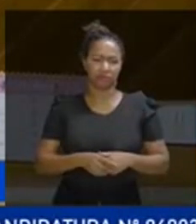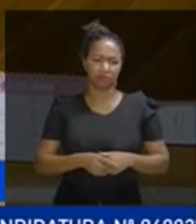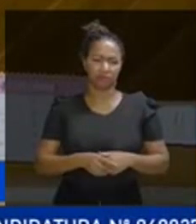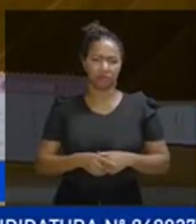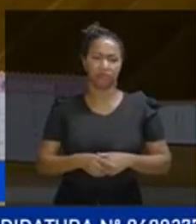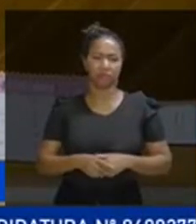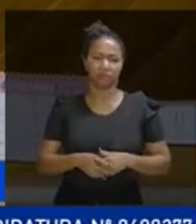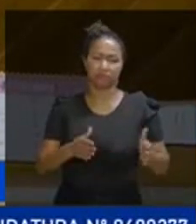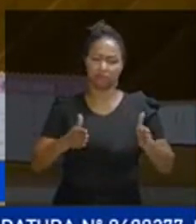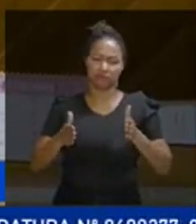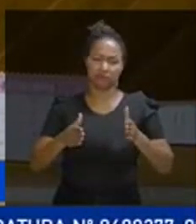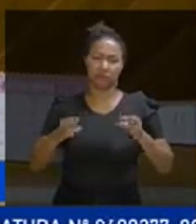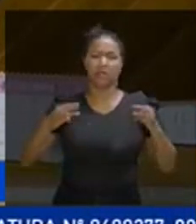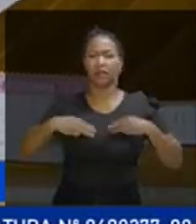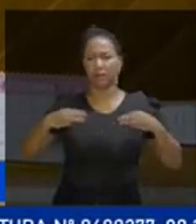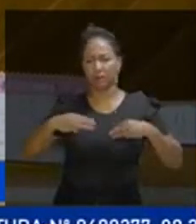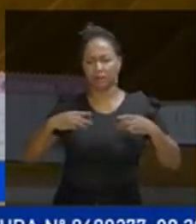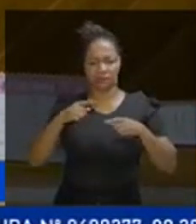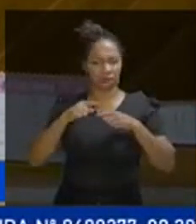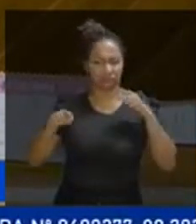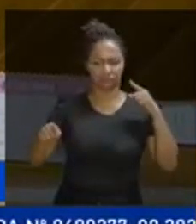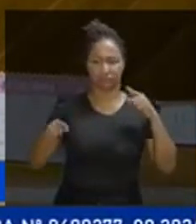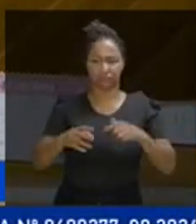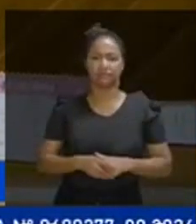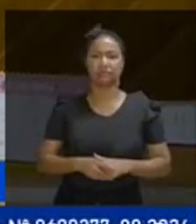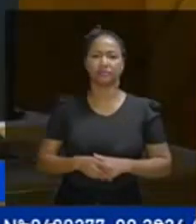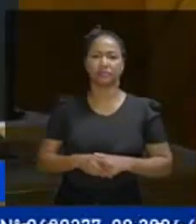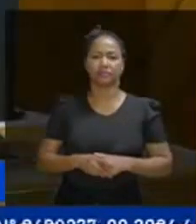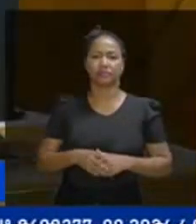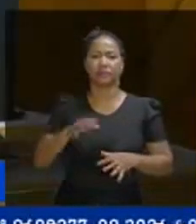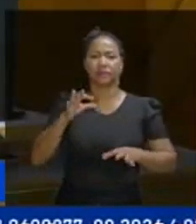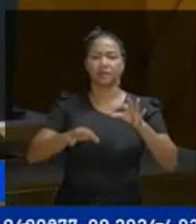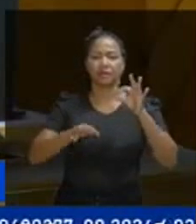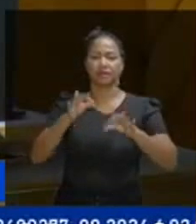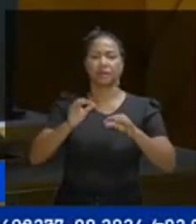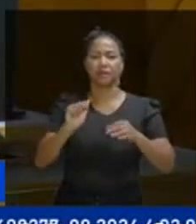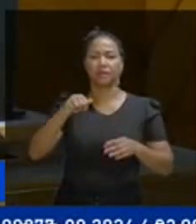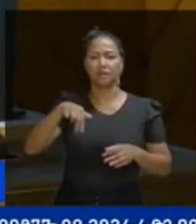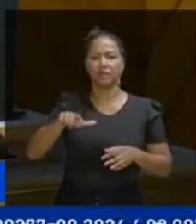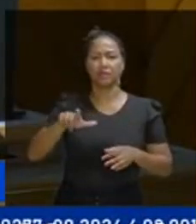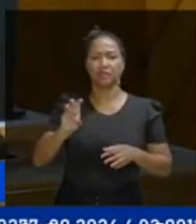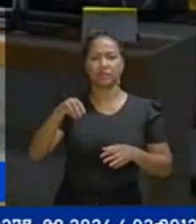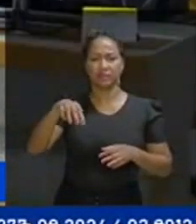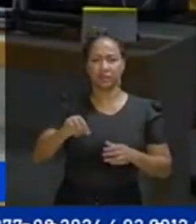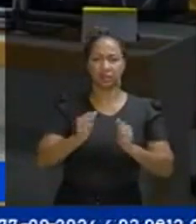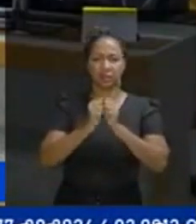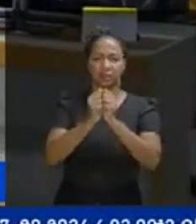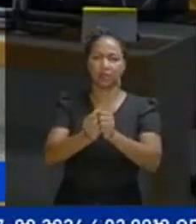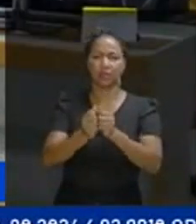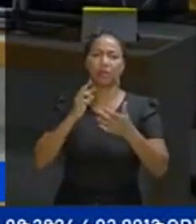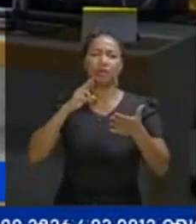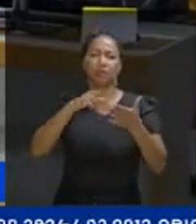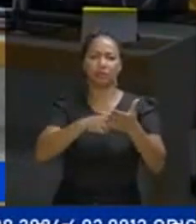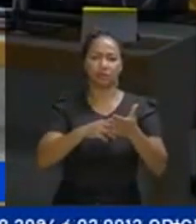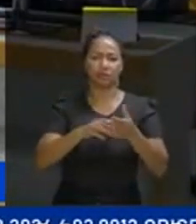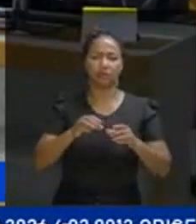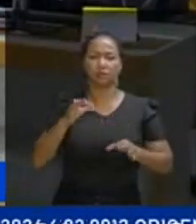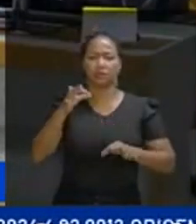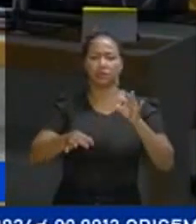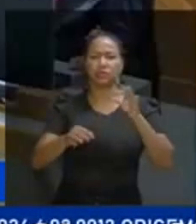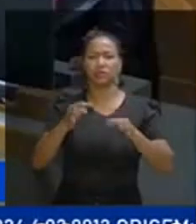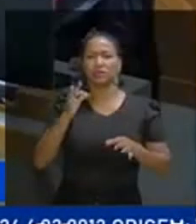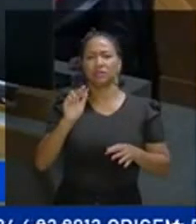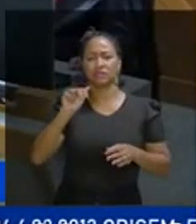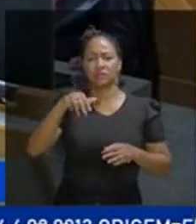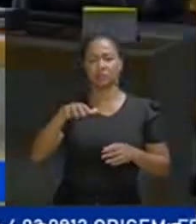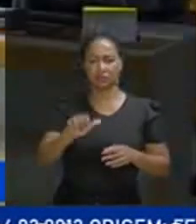por quanto tempestivos e, no mérito, estou negando provimento. A juiz Anselmo Gonçalves. Foco no desembargador Carlos Torque. Na Souza.